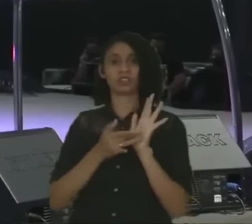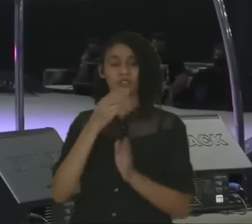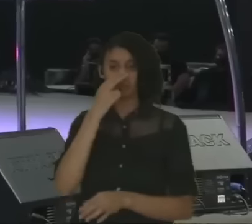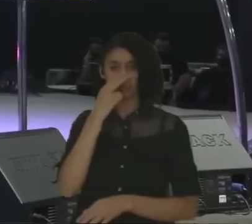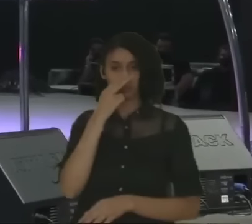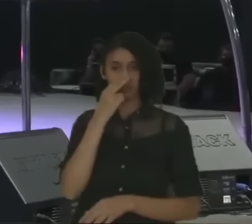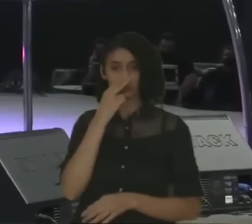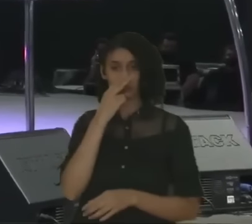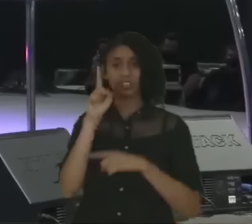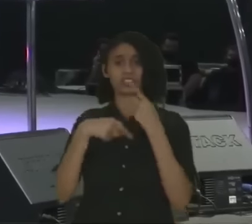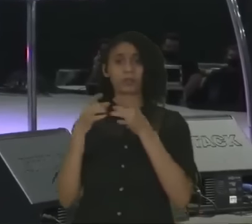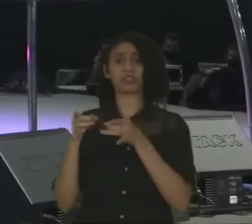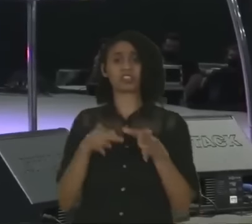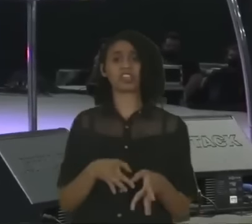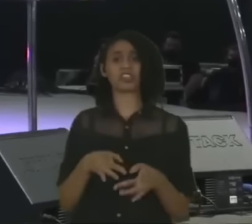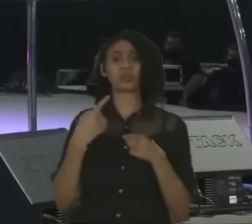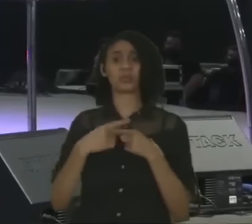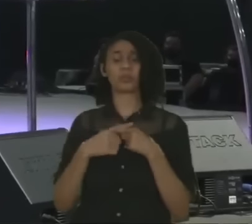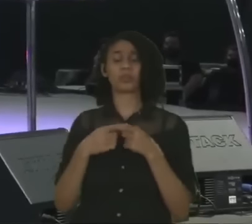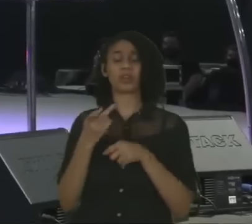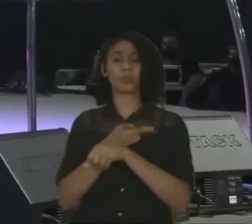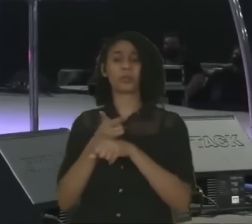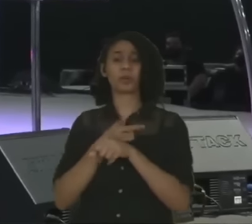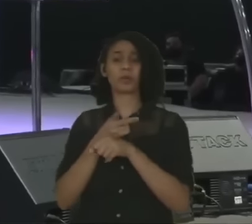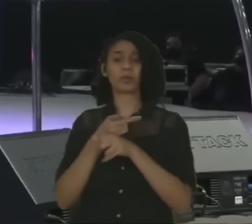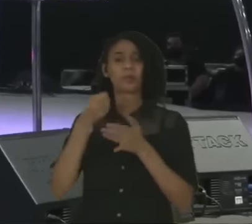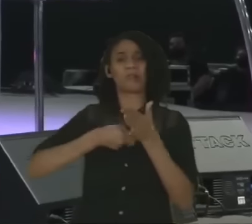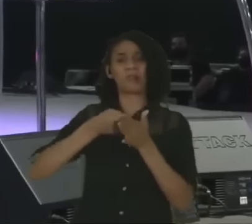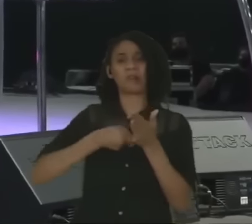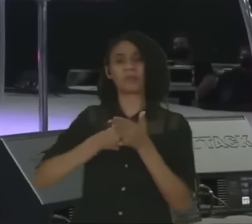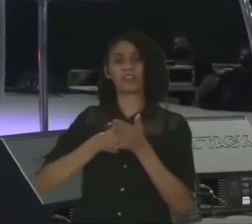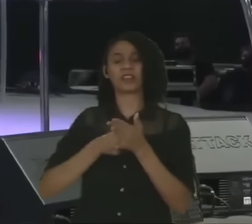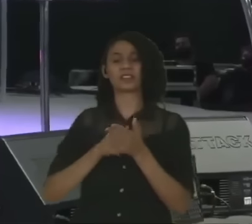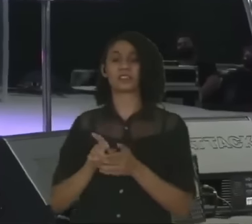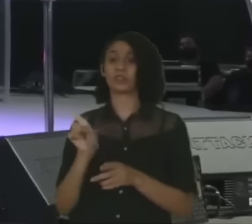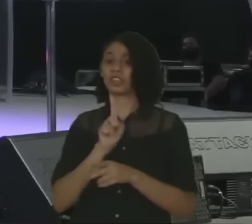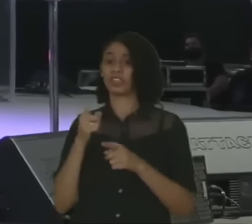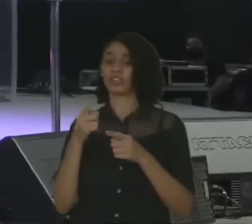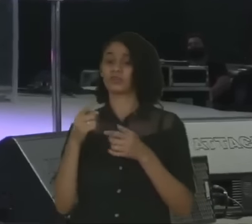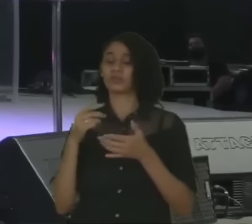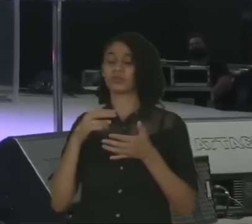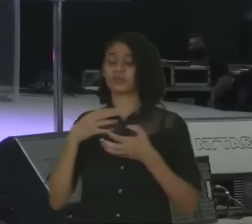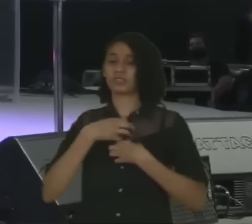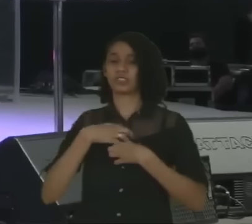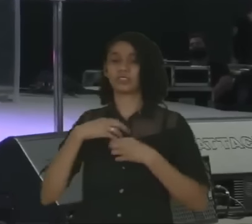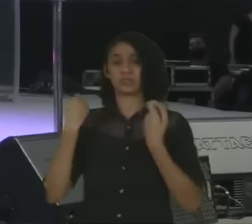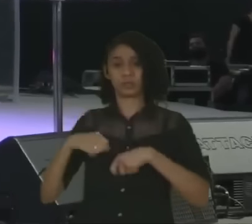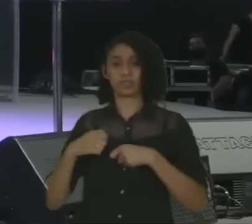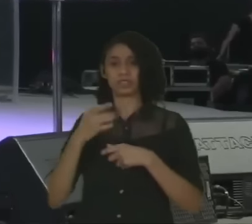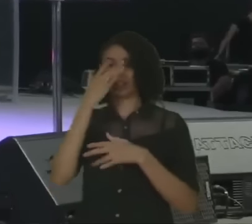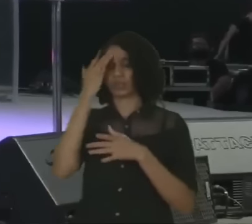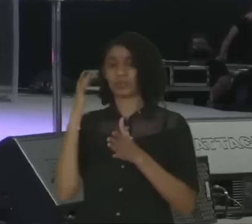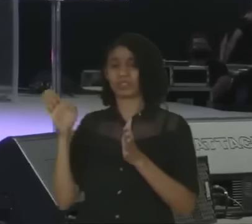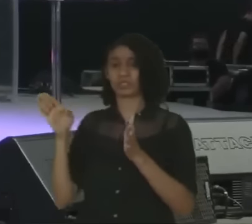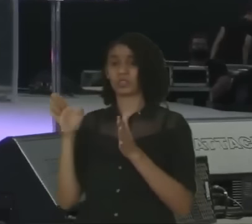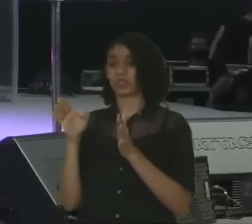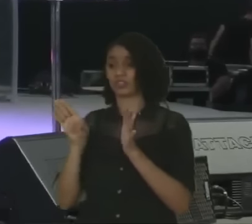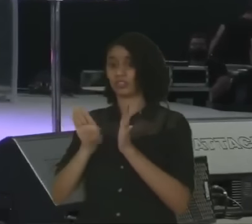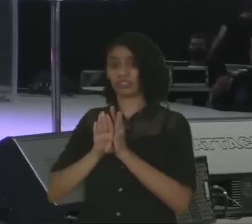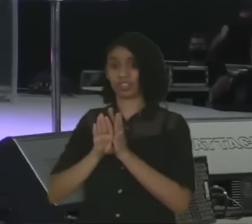por e não por necessidade então quando vem alguém para empurrar e tirar elas do caminho que elas estão indo até Jesus elas